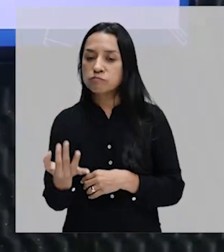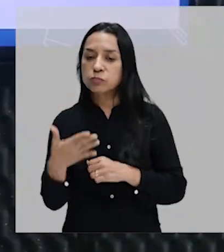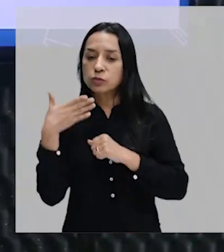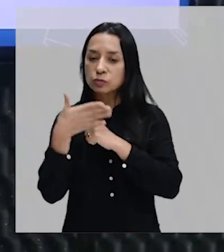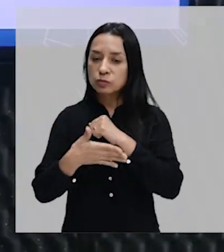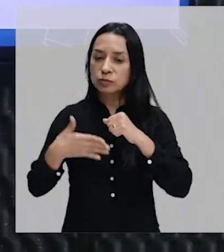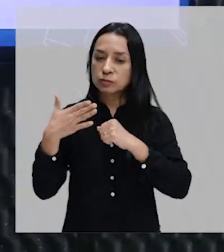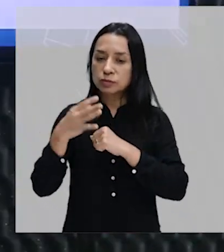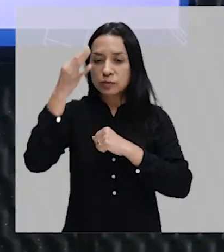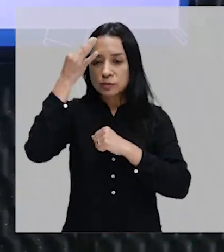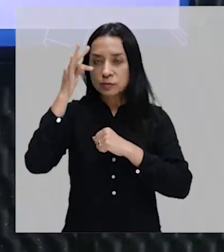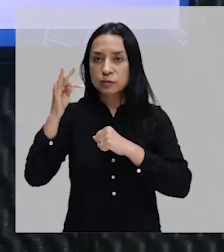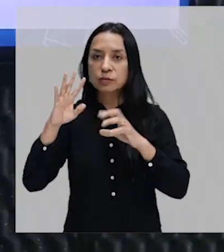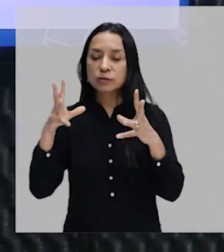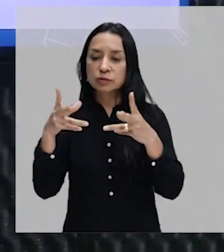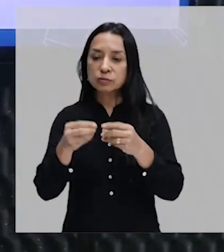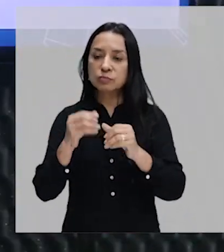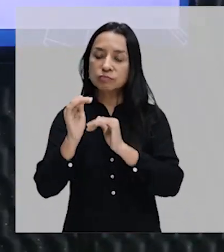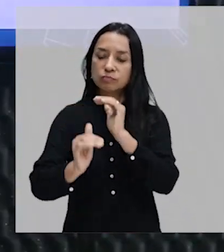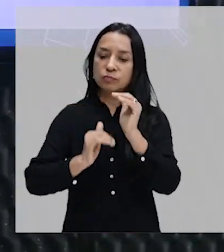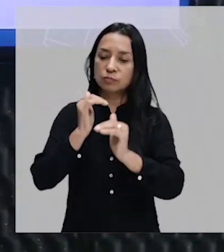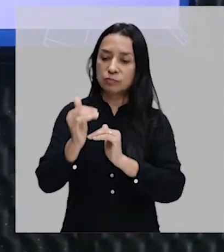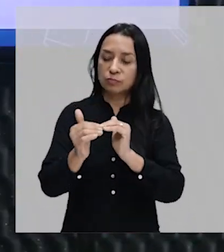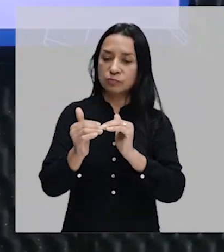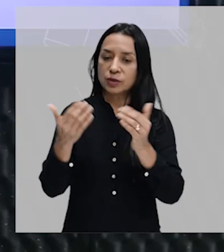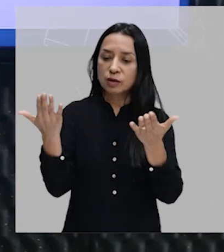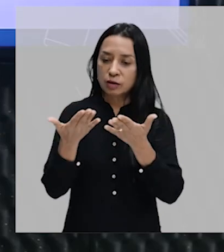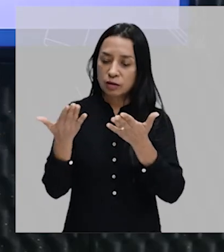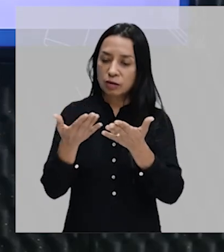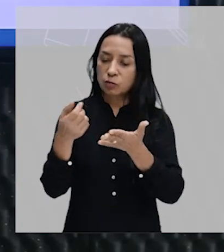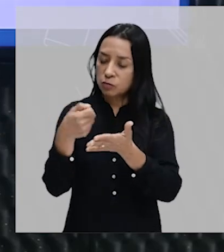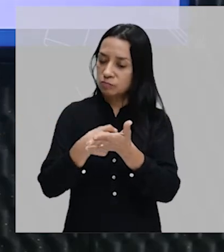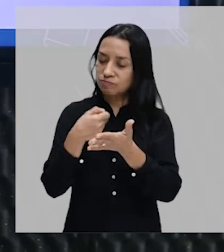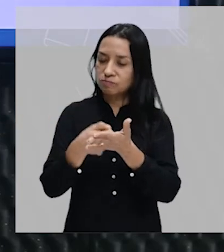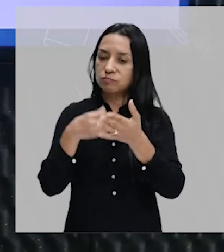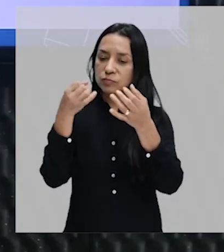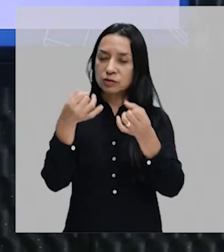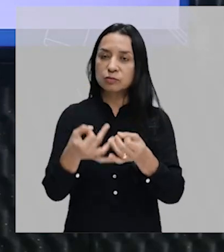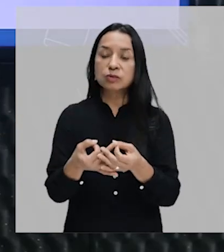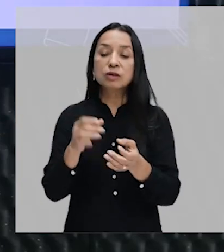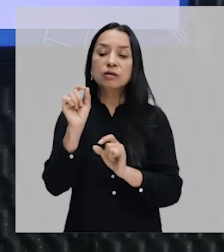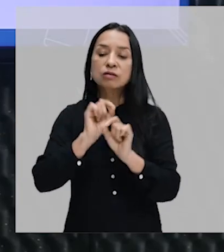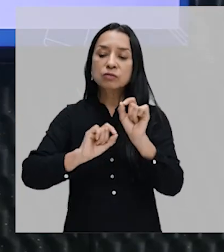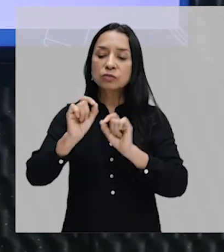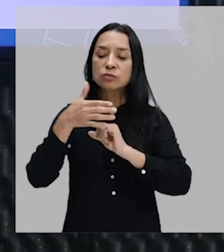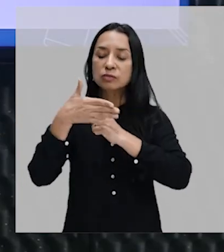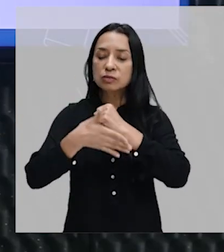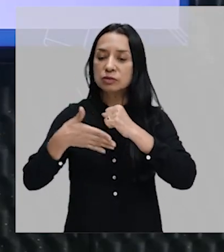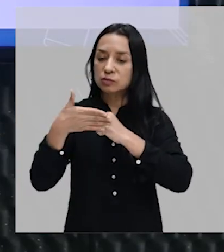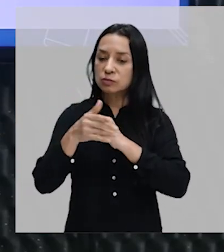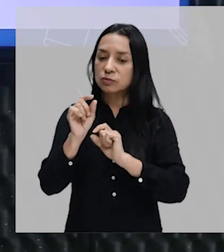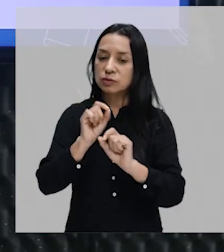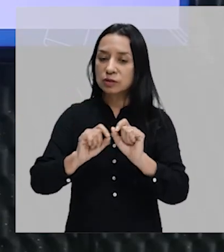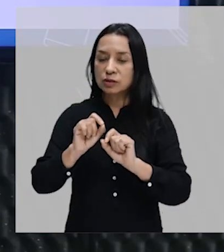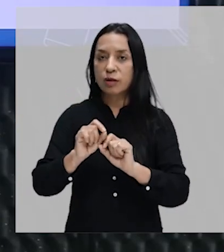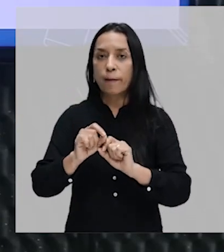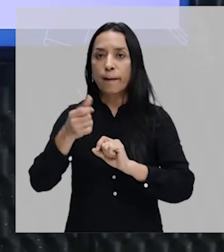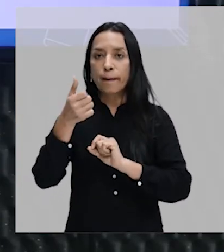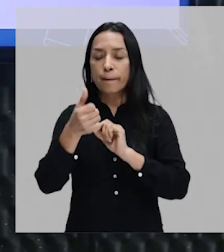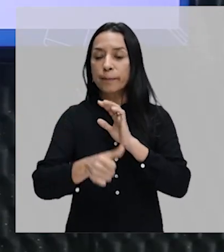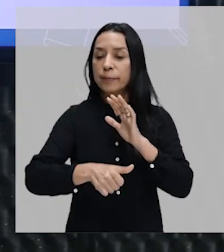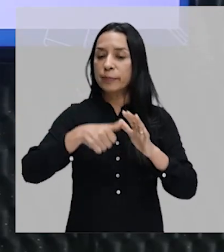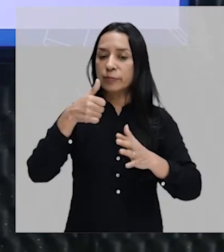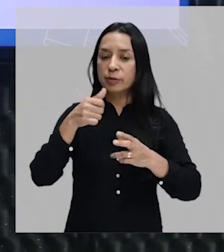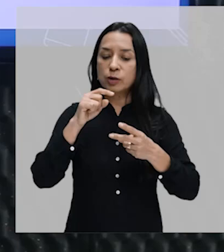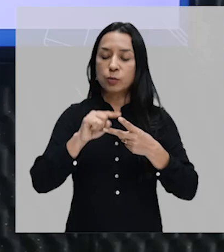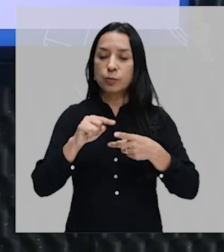sintética da evolução, do neodarwinismo? Agora a gente vai tentar explicar para vocês que princípios são esses. Primeiro